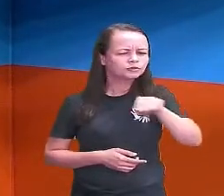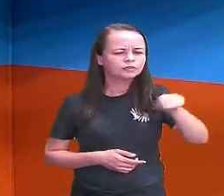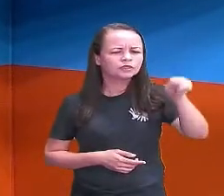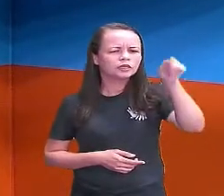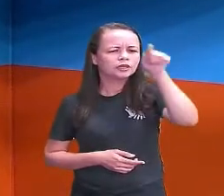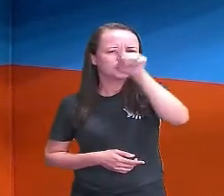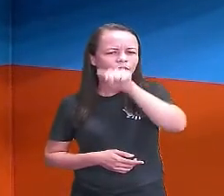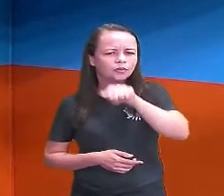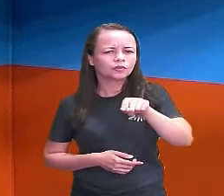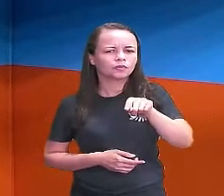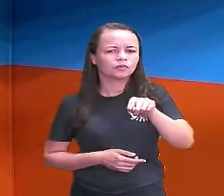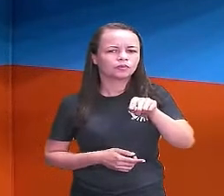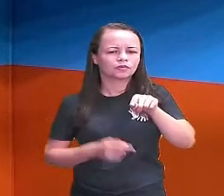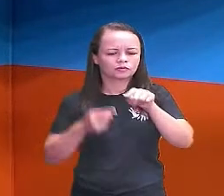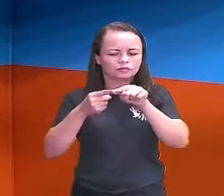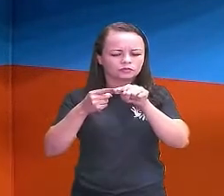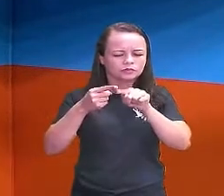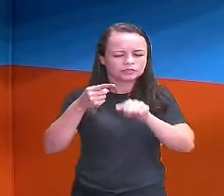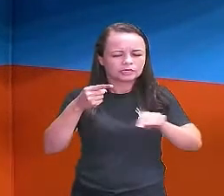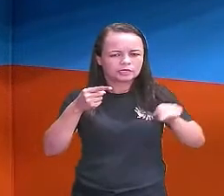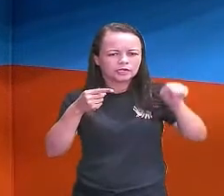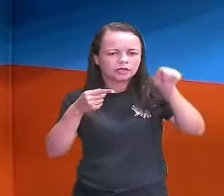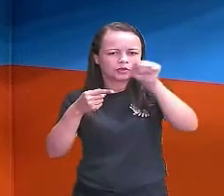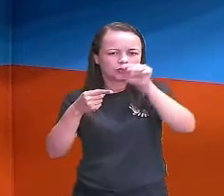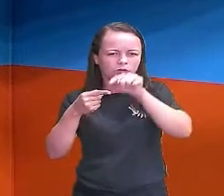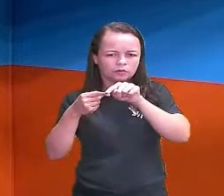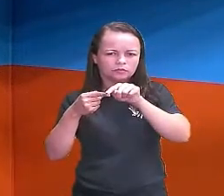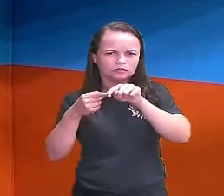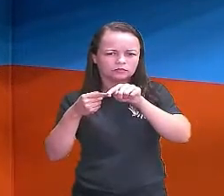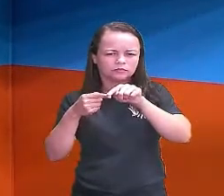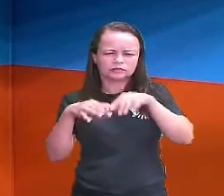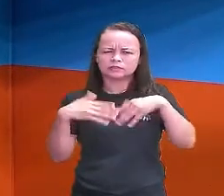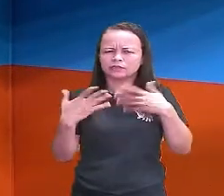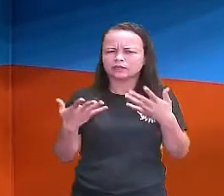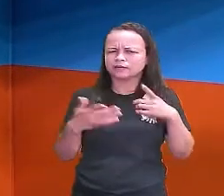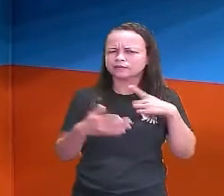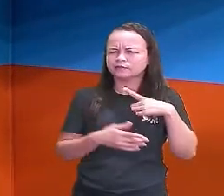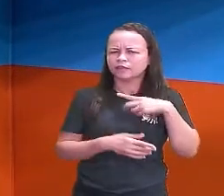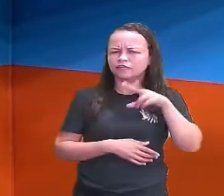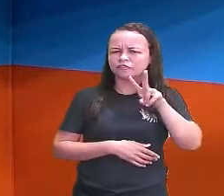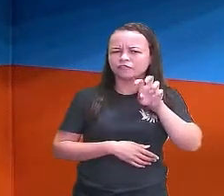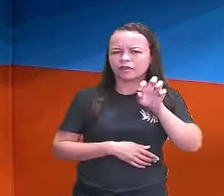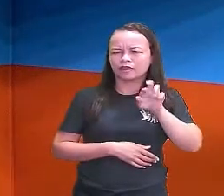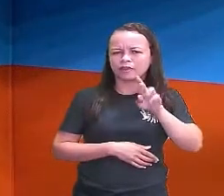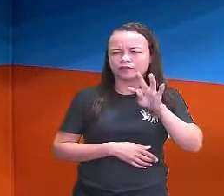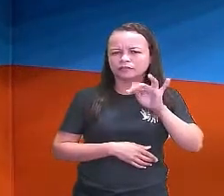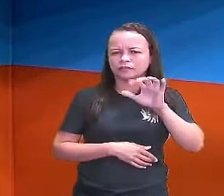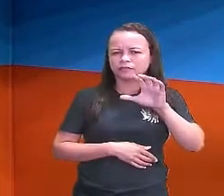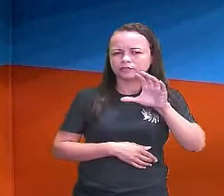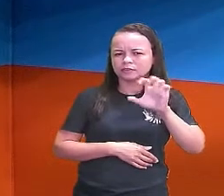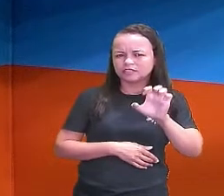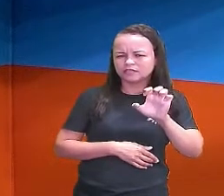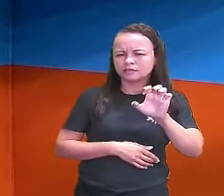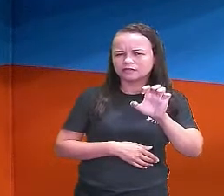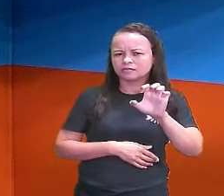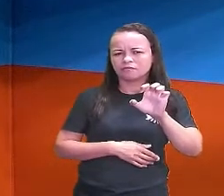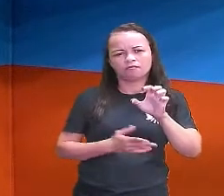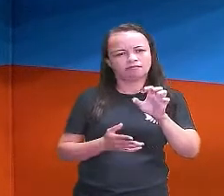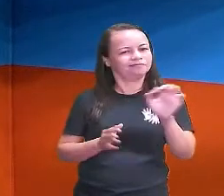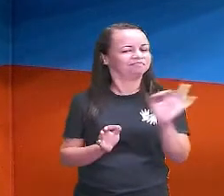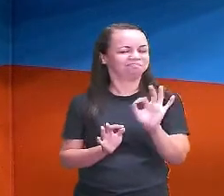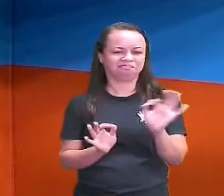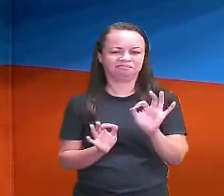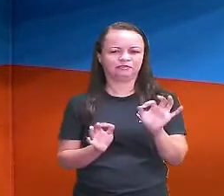O círculo. Será que o círculo tem vértices? Não, né? Lembra que para ter vértices é o encontro de